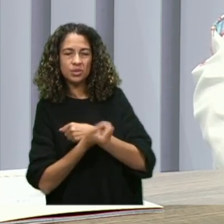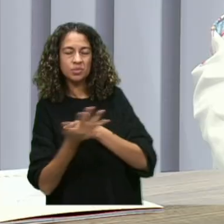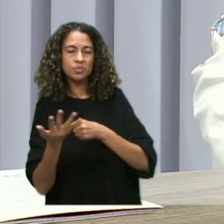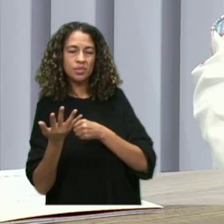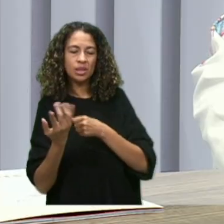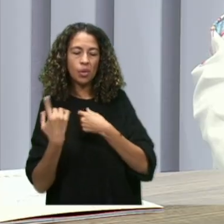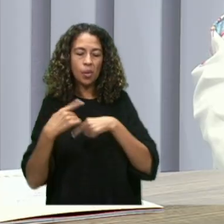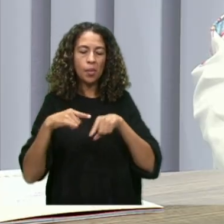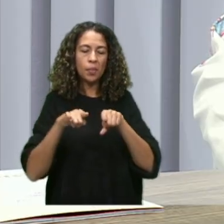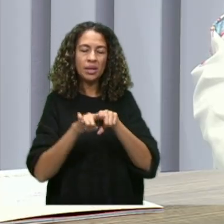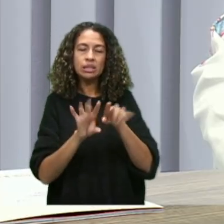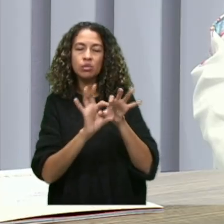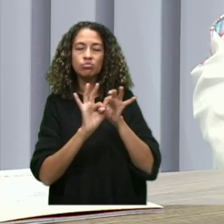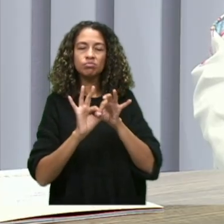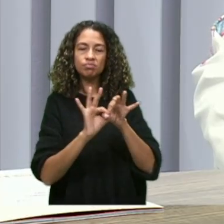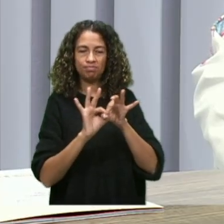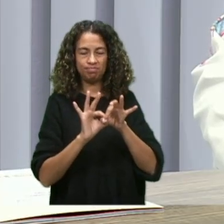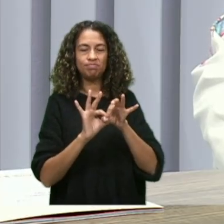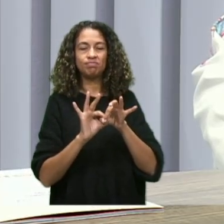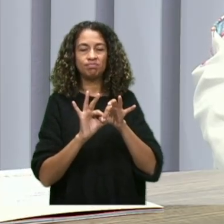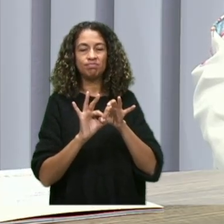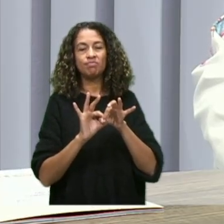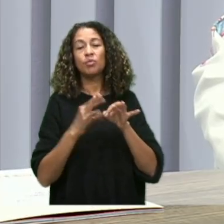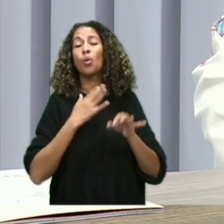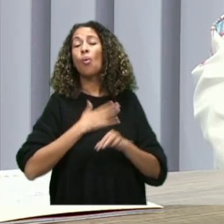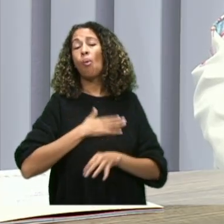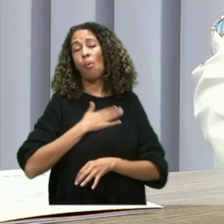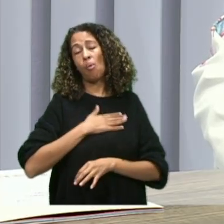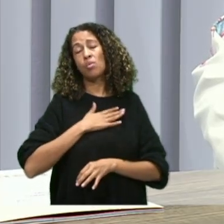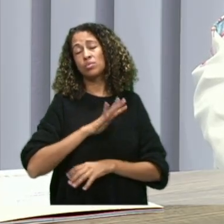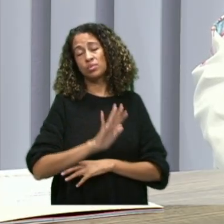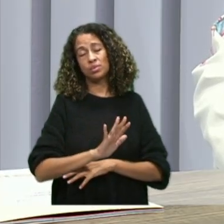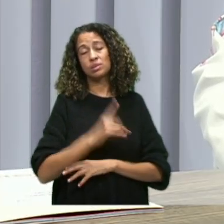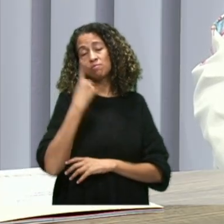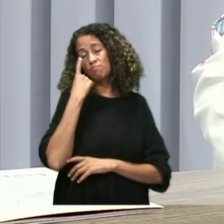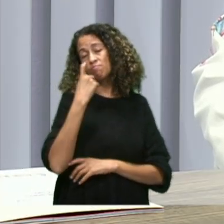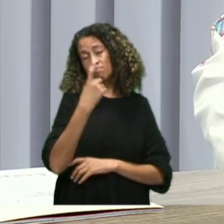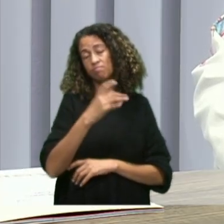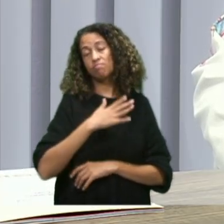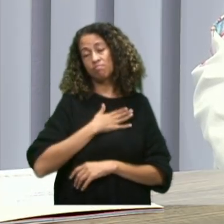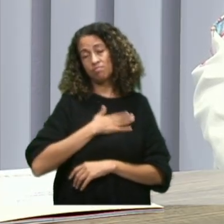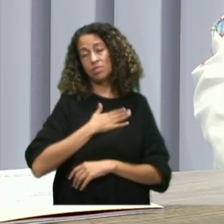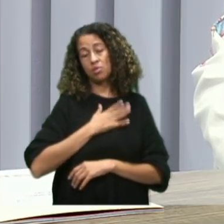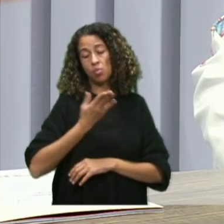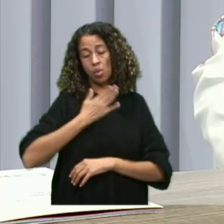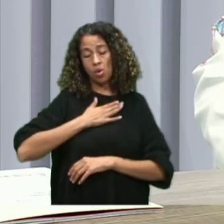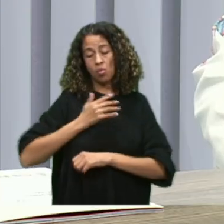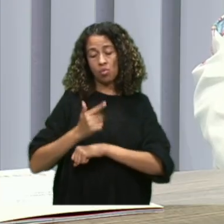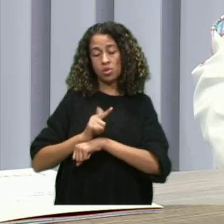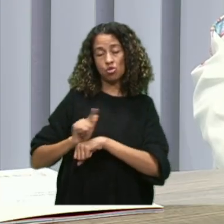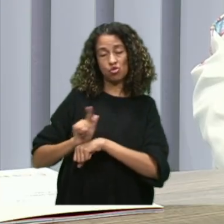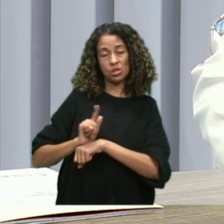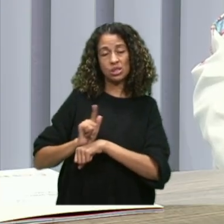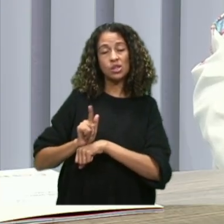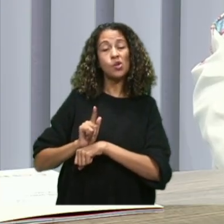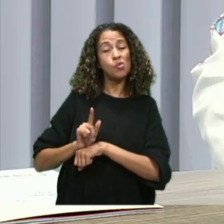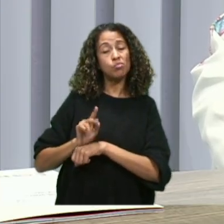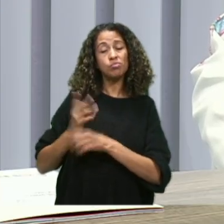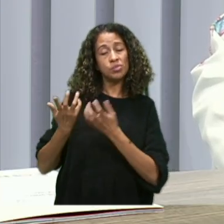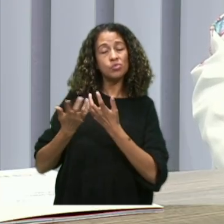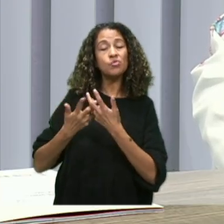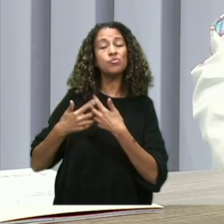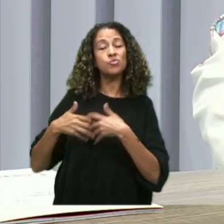casar essas duas coisas. Isso me interessa, assim, dentro da minha gestão